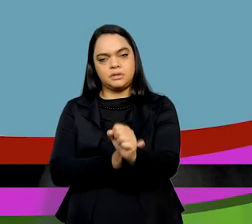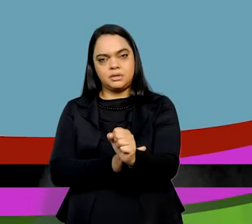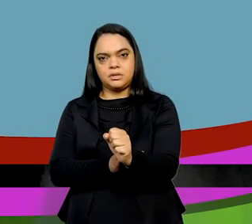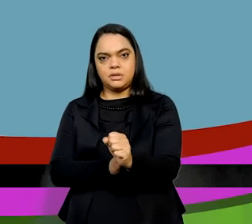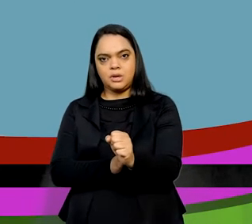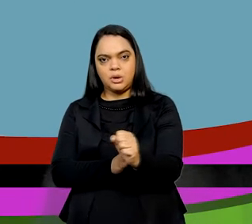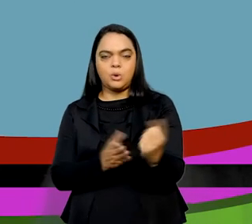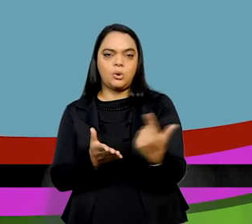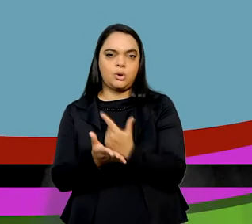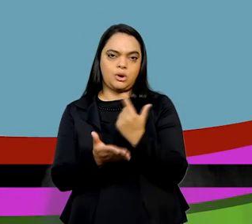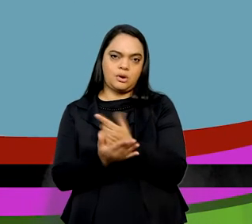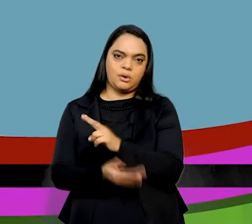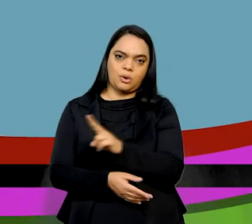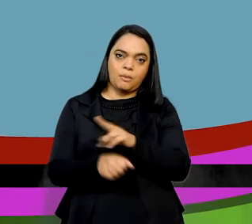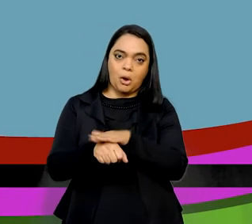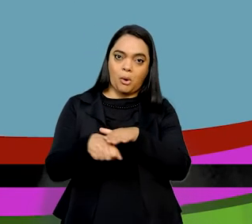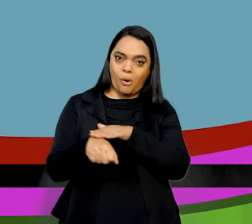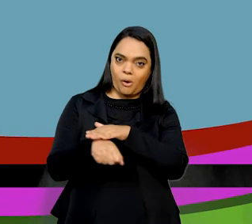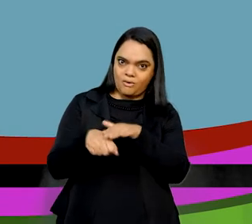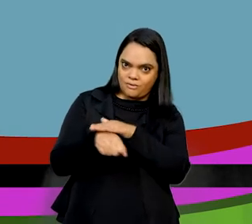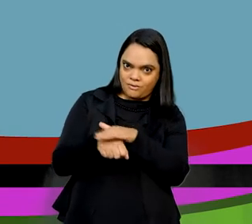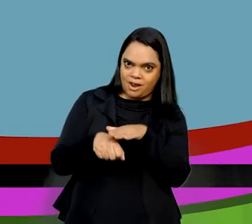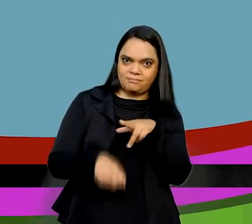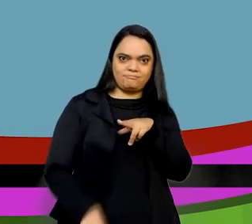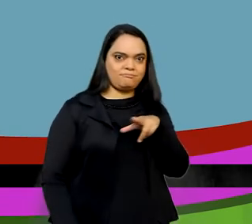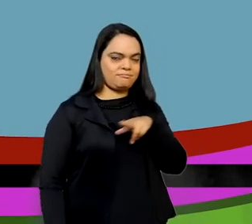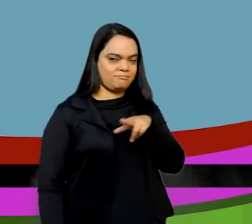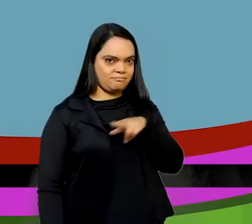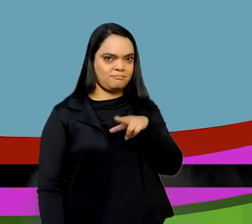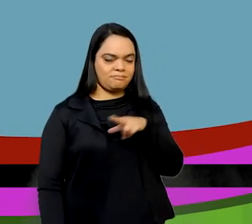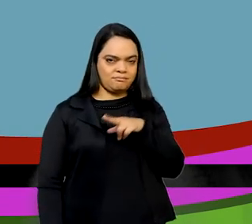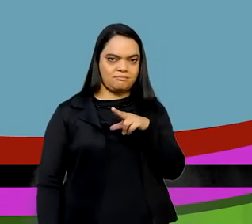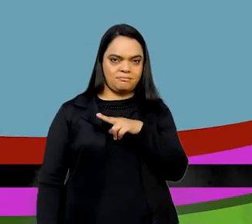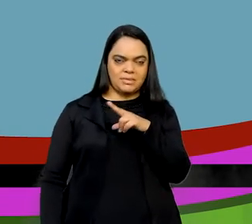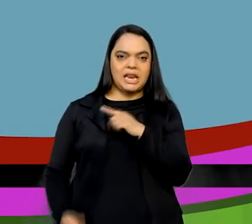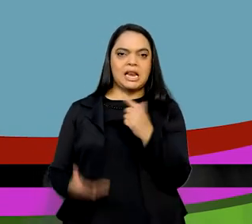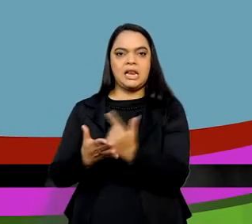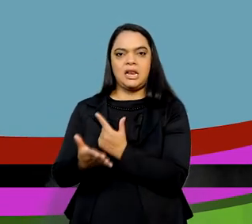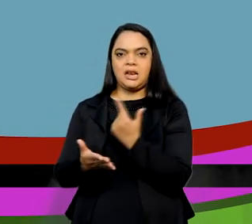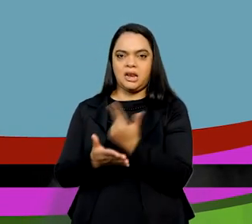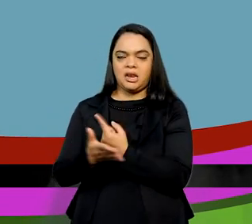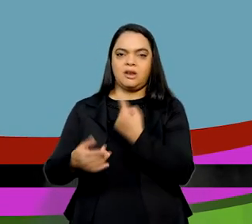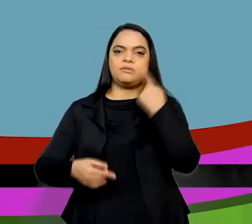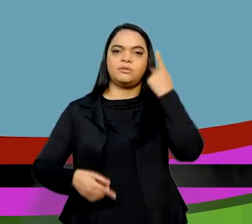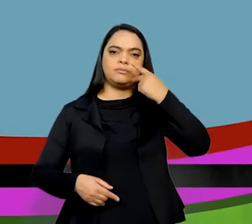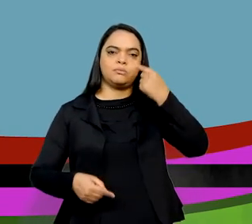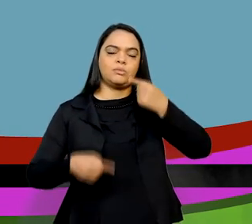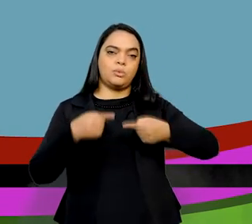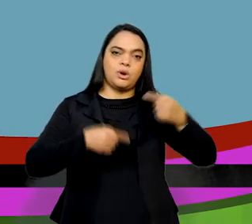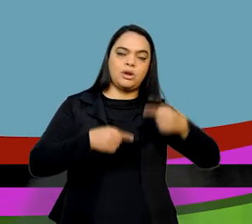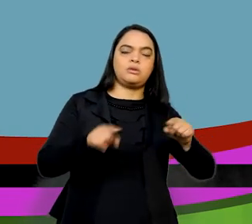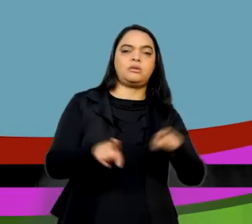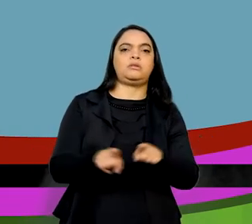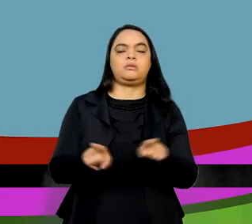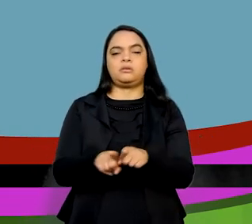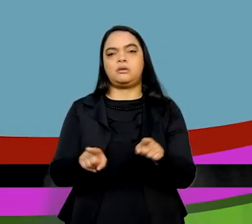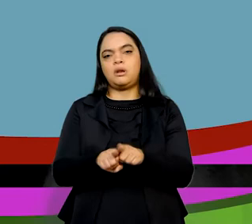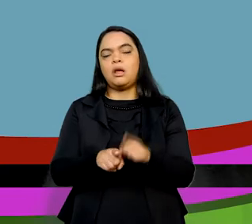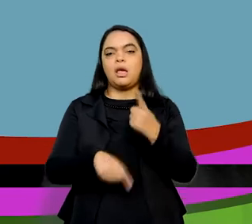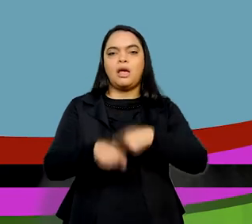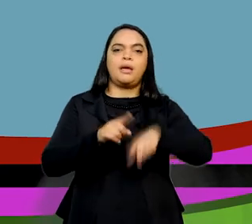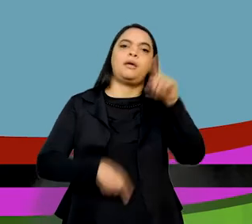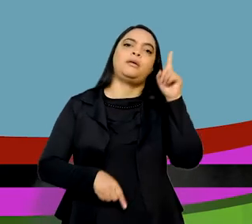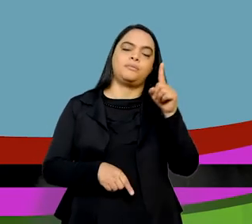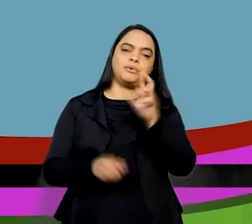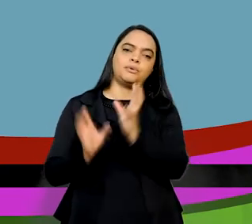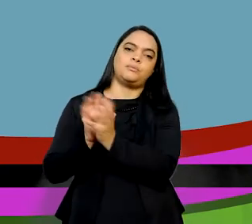intitulada Conversas Reservadas, Vozes Públicas, Conflitos Políticos e Rebeliões em Pernambuco, no